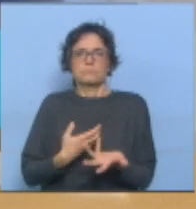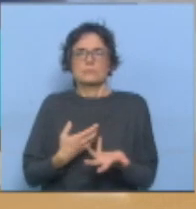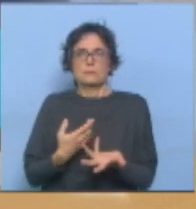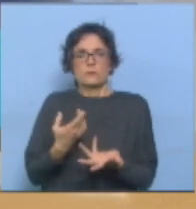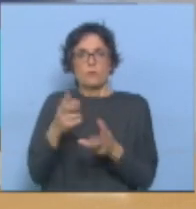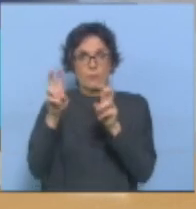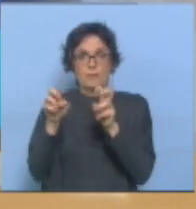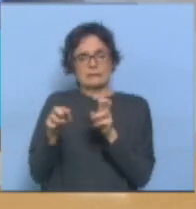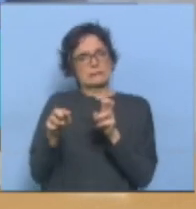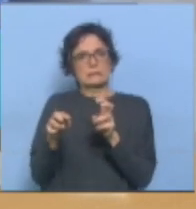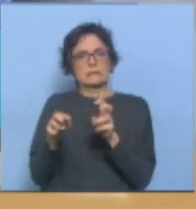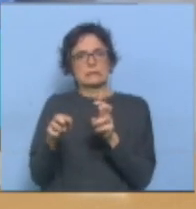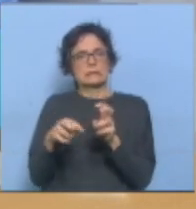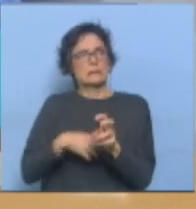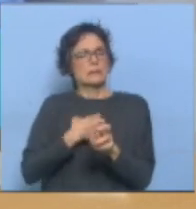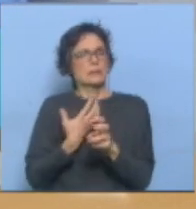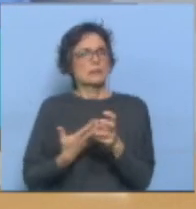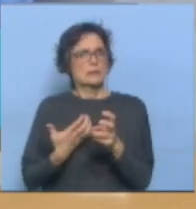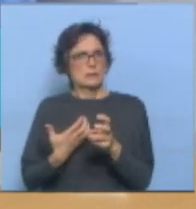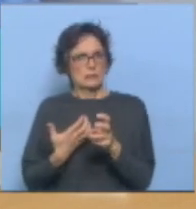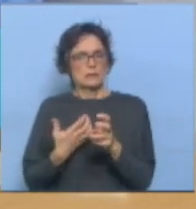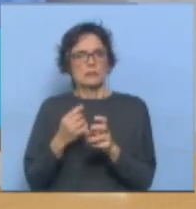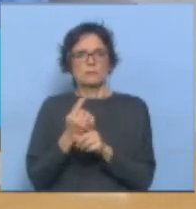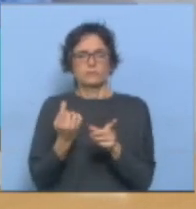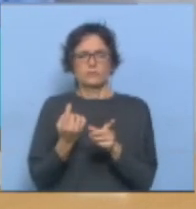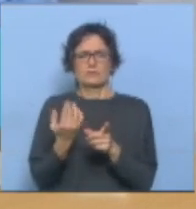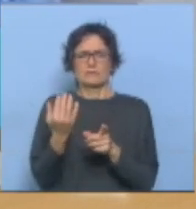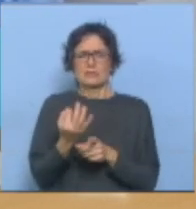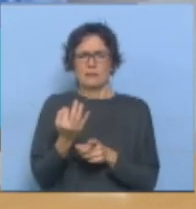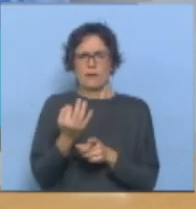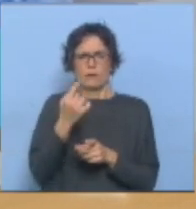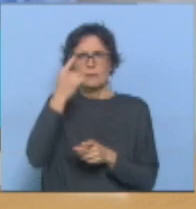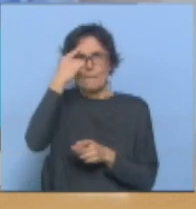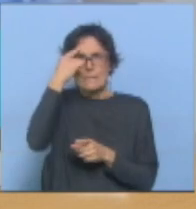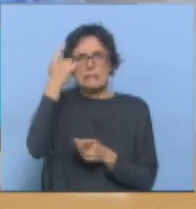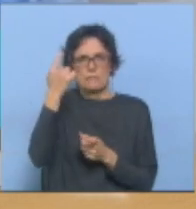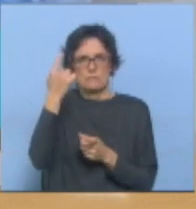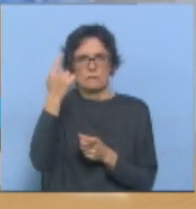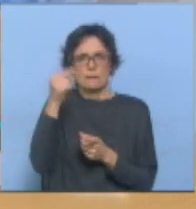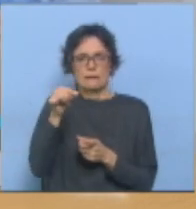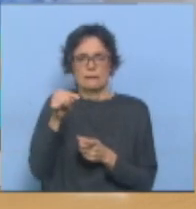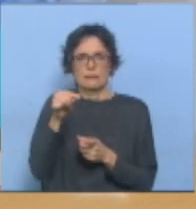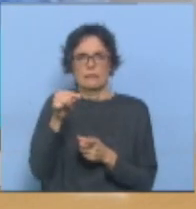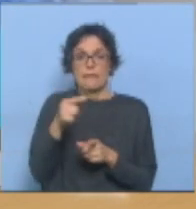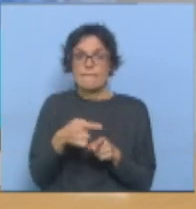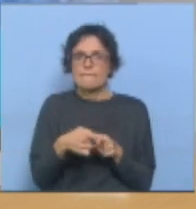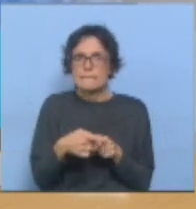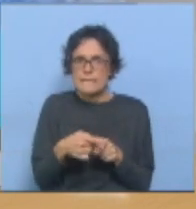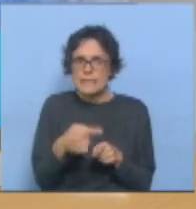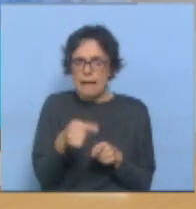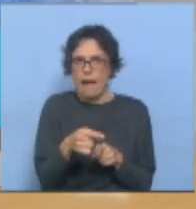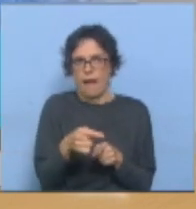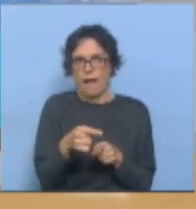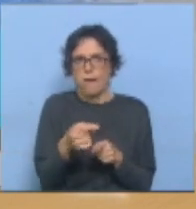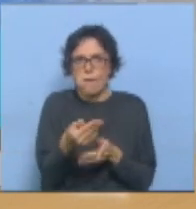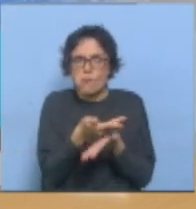verdadeiro, mas é muito feio, não é? Pensar que há interesse num negócio da